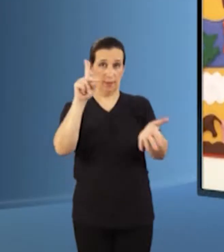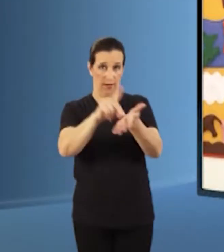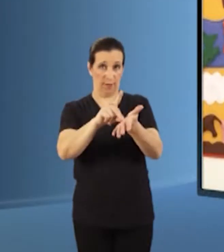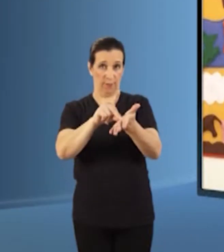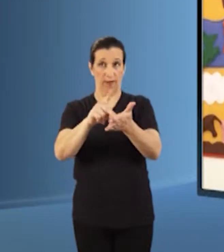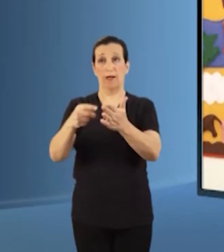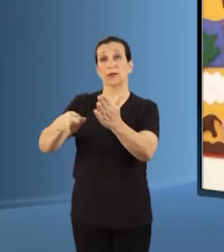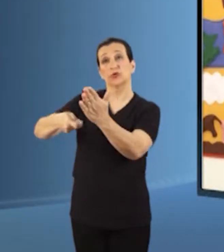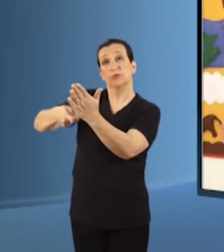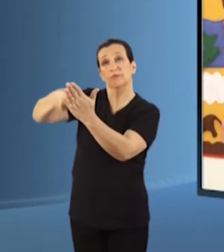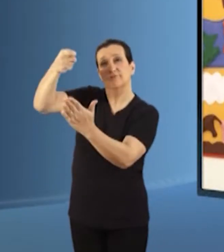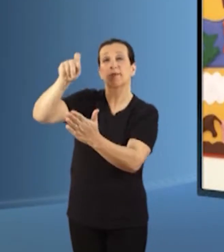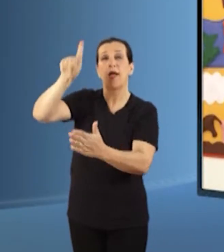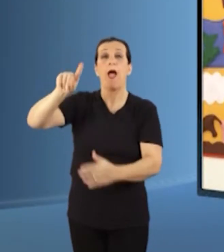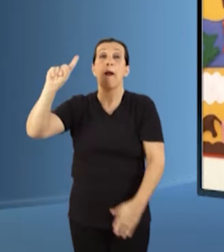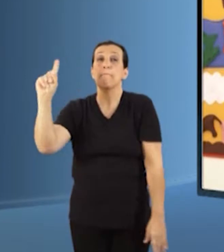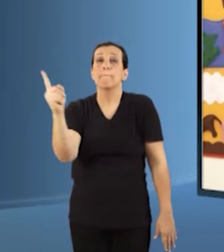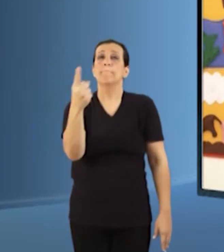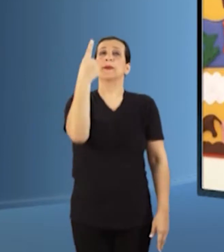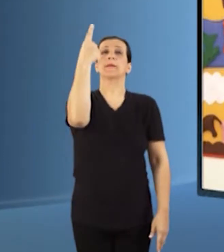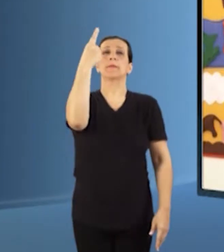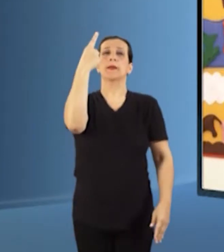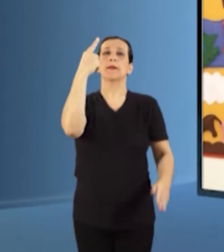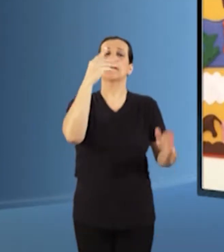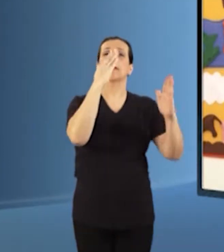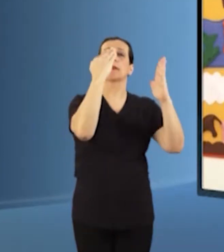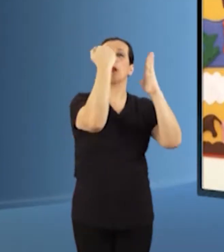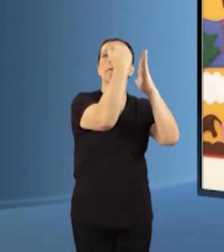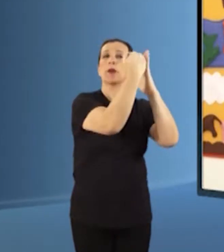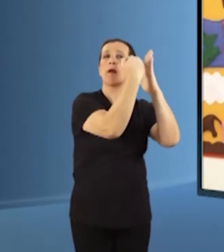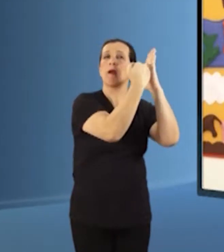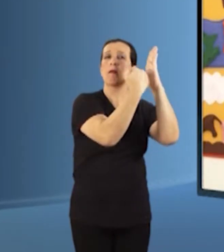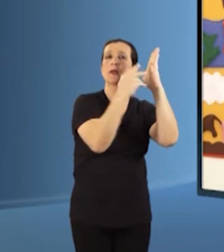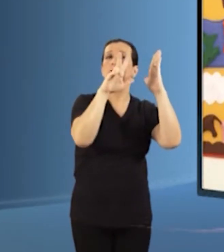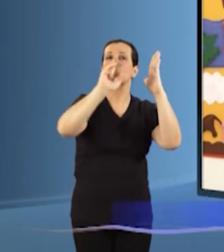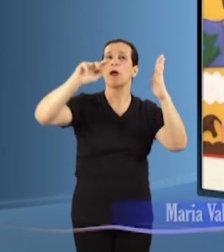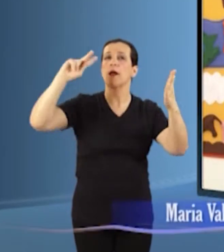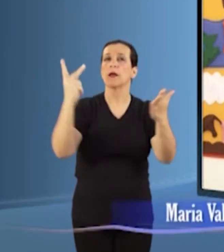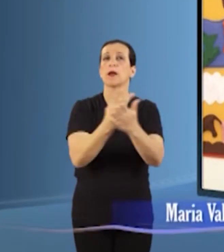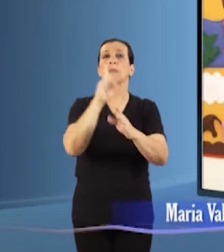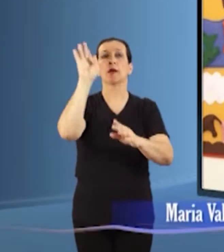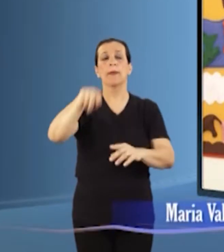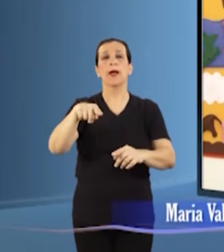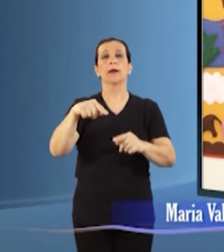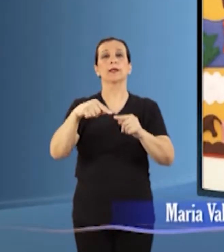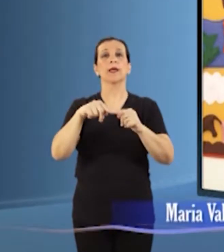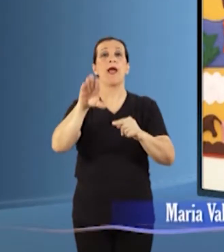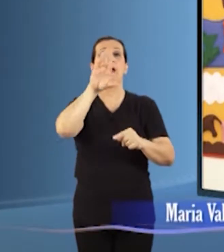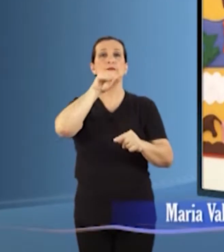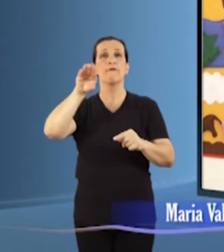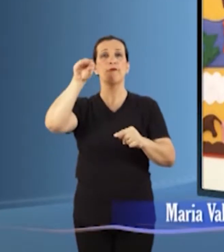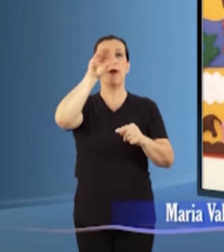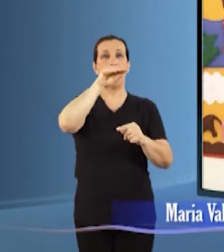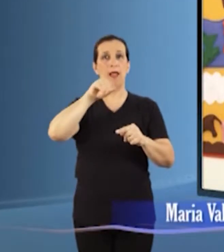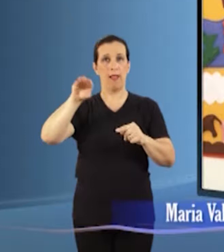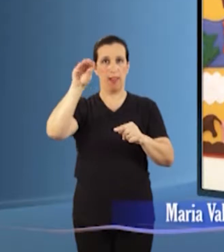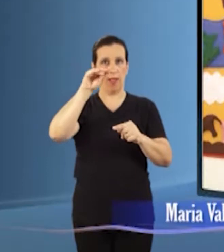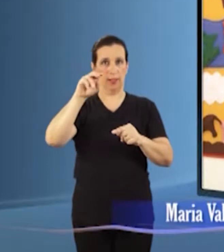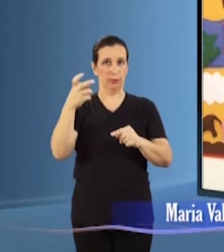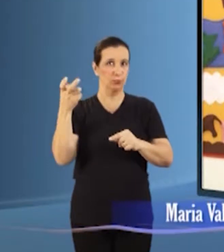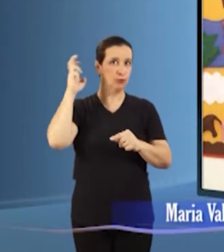Na realidade, a ativação é a primeira de muitas programações que serão realizadas para que o processador de